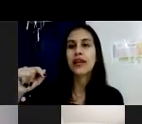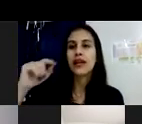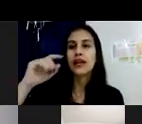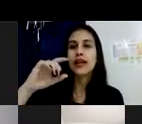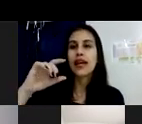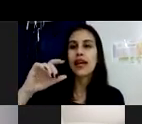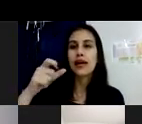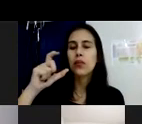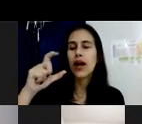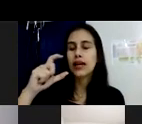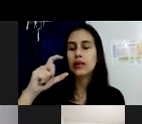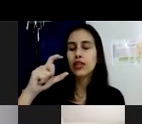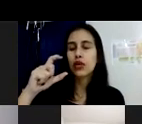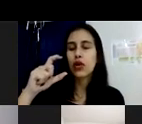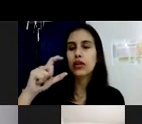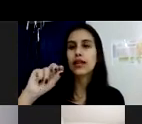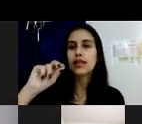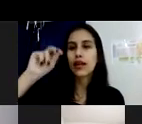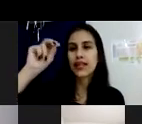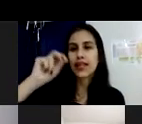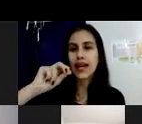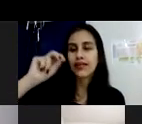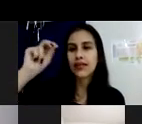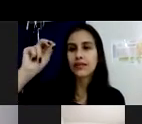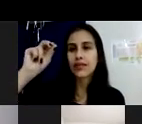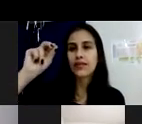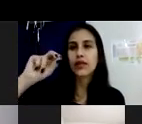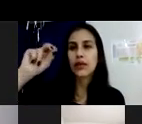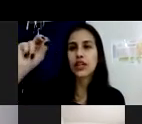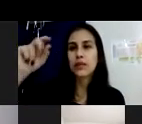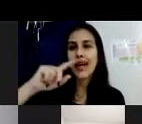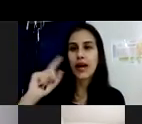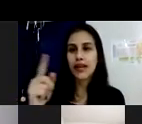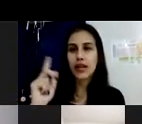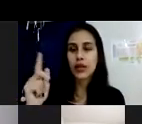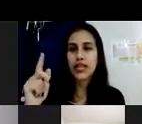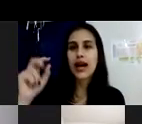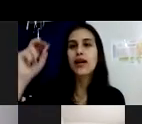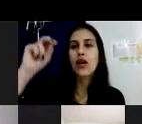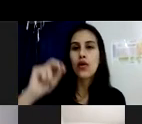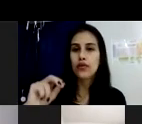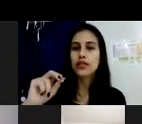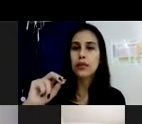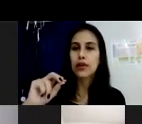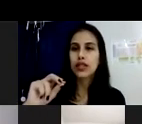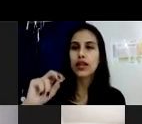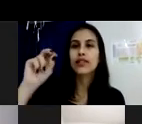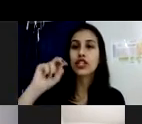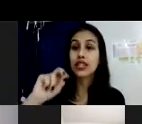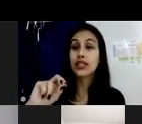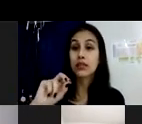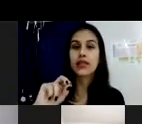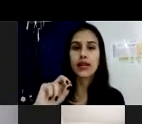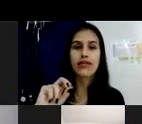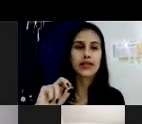tá? A cama de roda, ela tem uma trava que você pode liberar para ela rodar ou você pode travar,